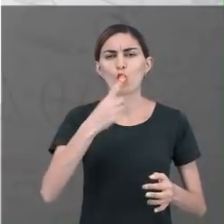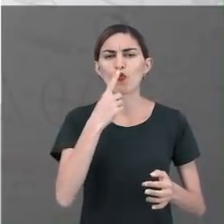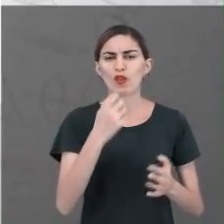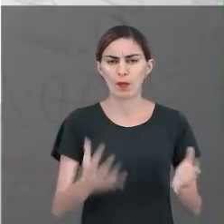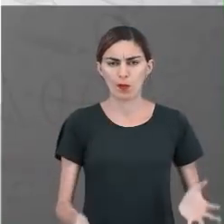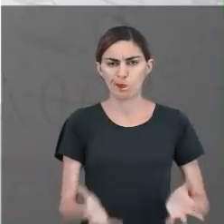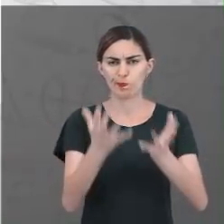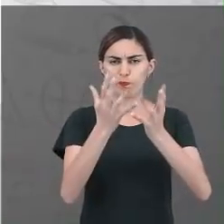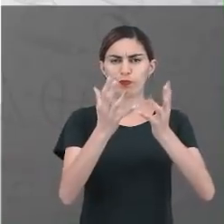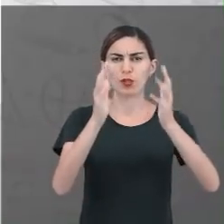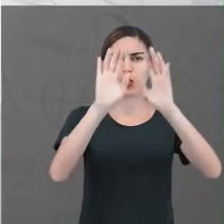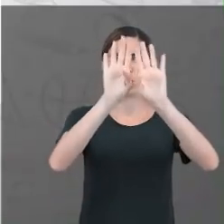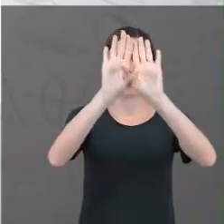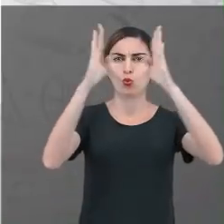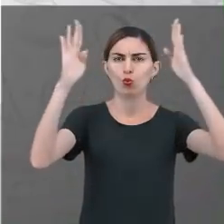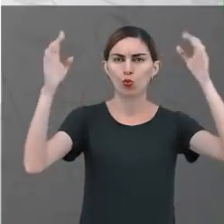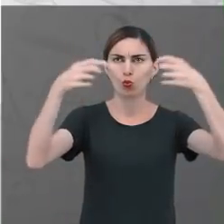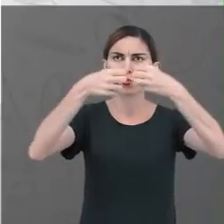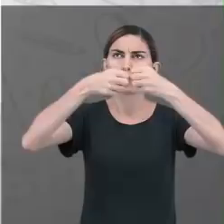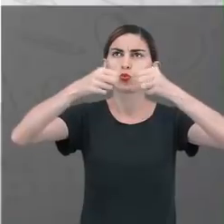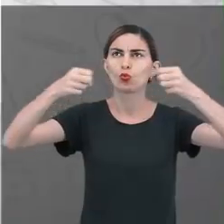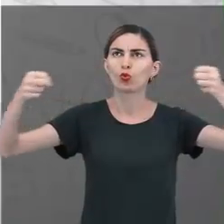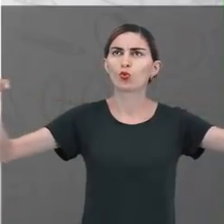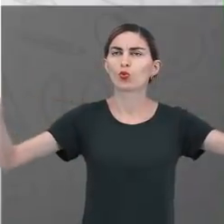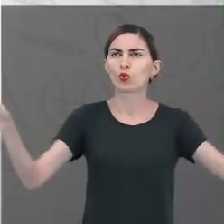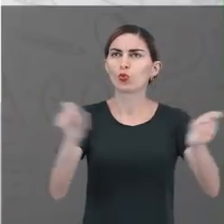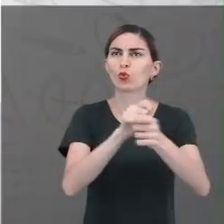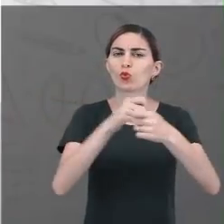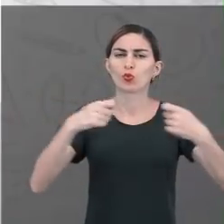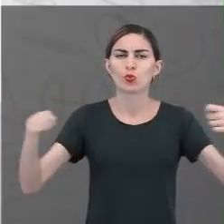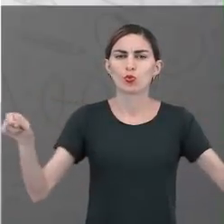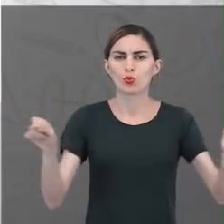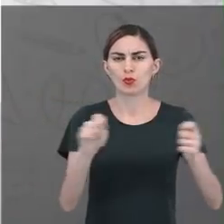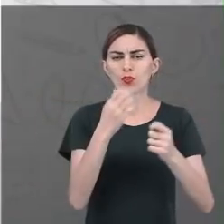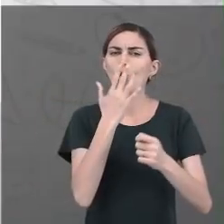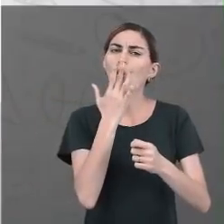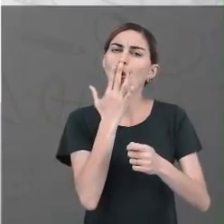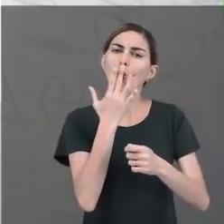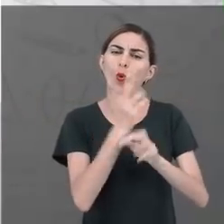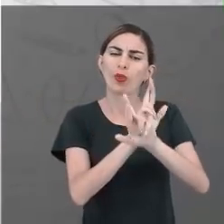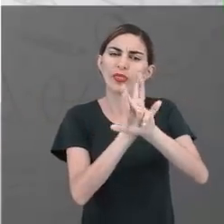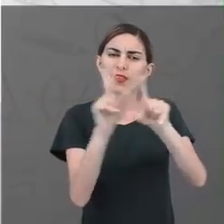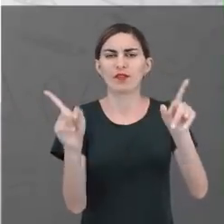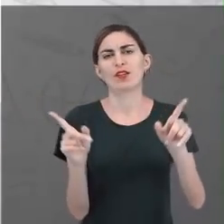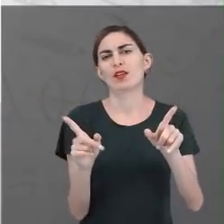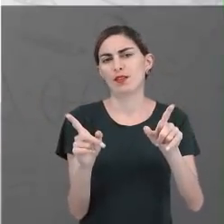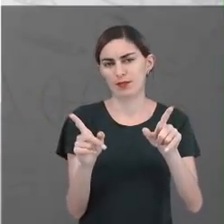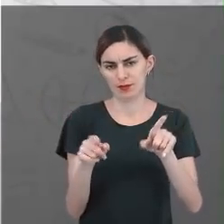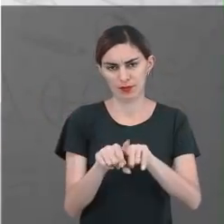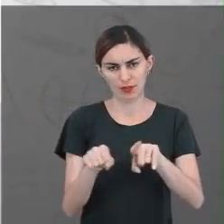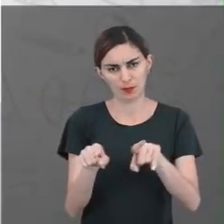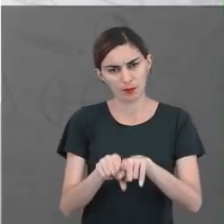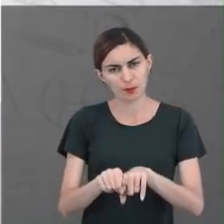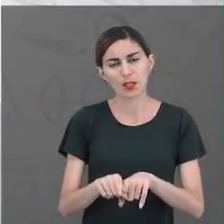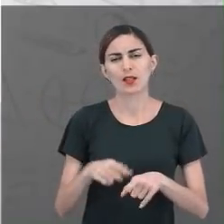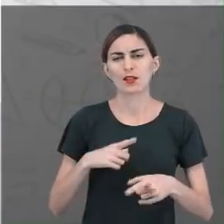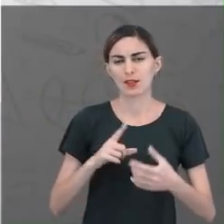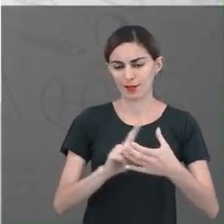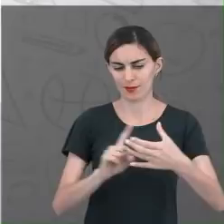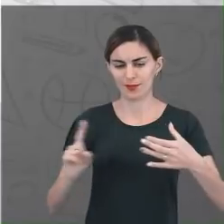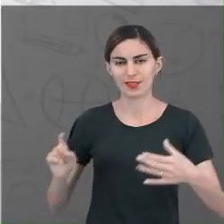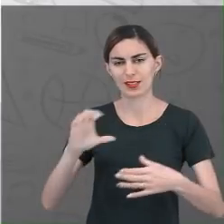nas cortinas, no dossel por trás do trono. Então é trabalhado esse princípio da